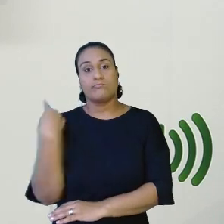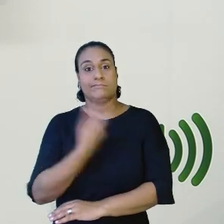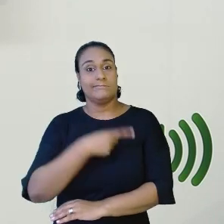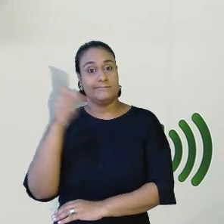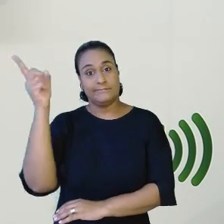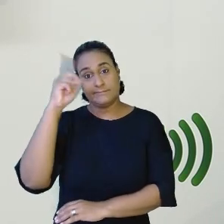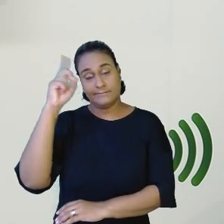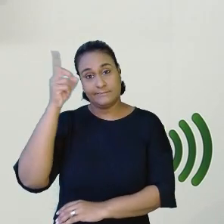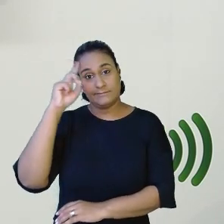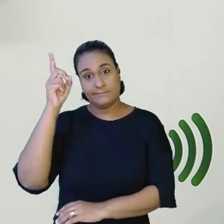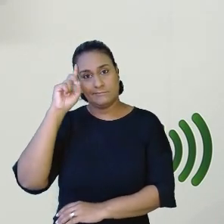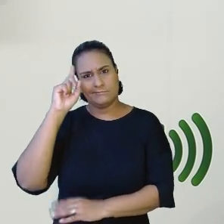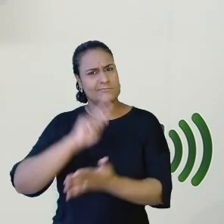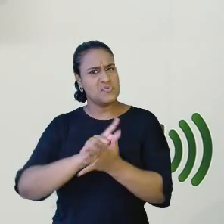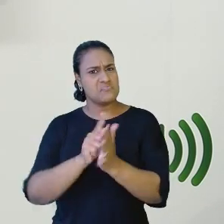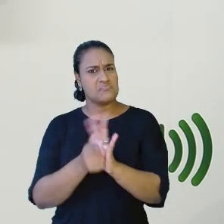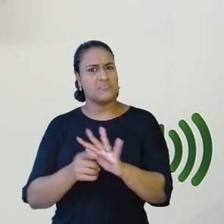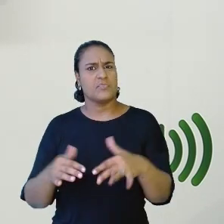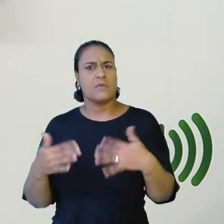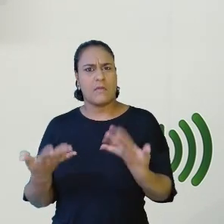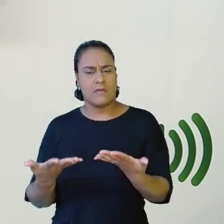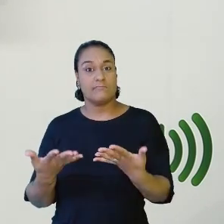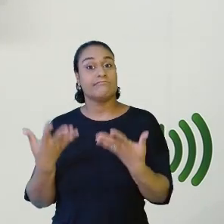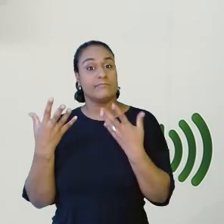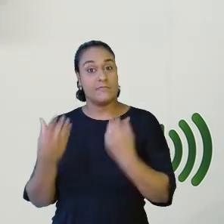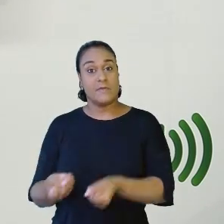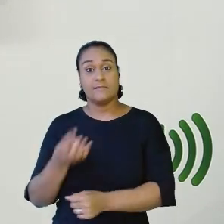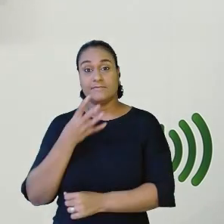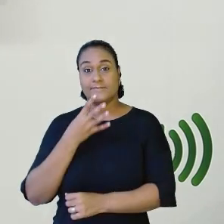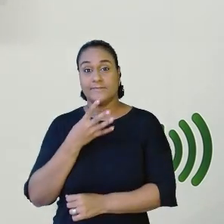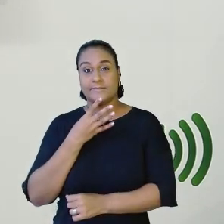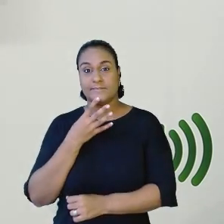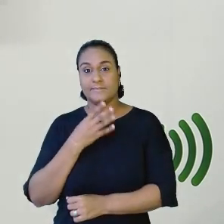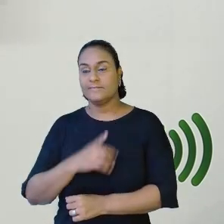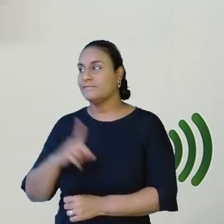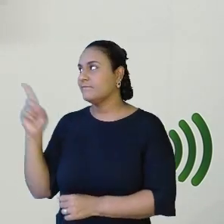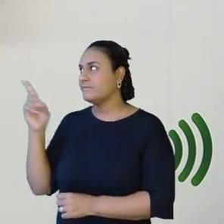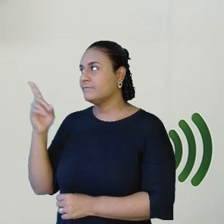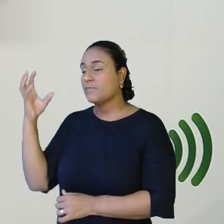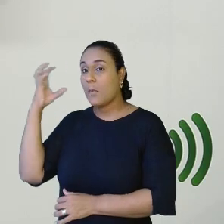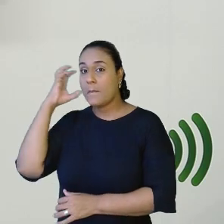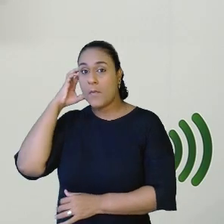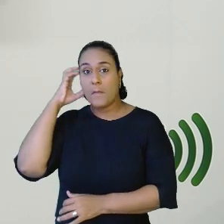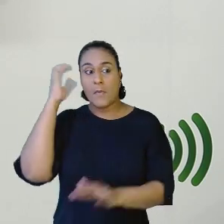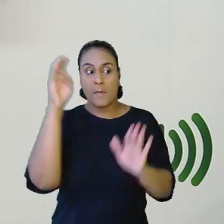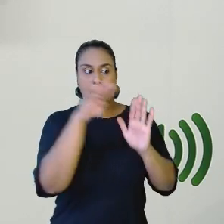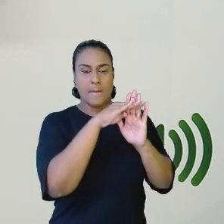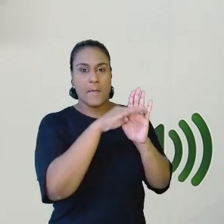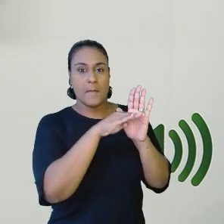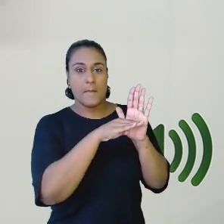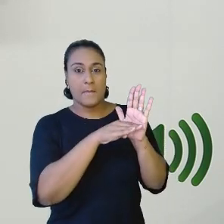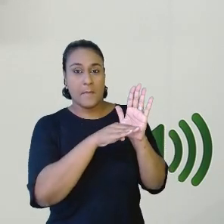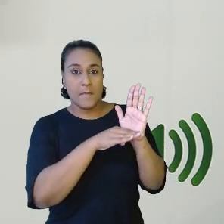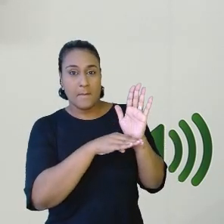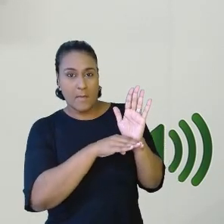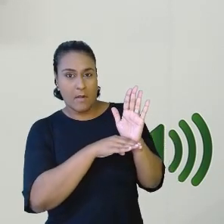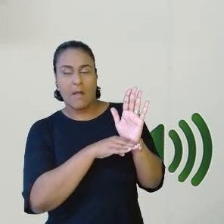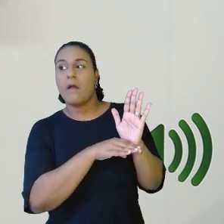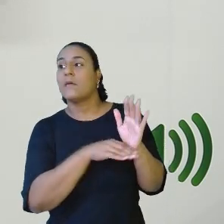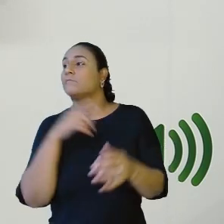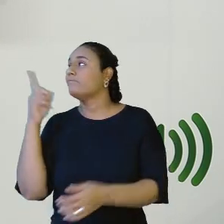dia. E que gêneros são esses? Vamos conhecer? É o podcast, o blog post,